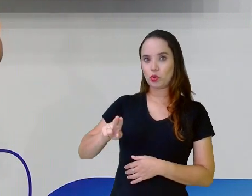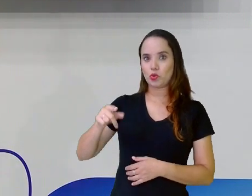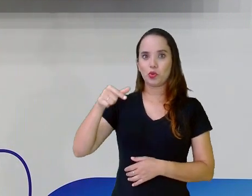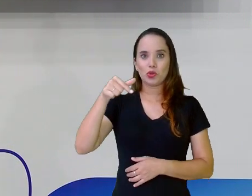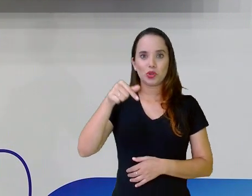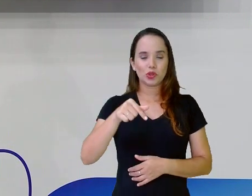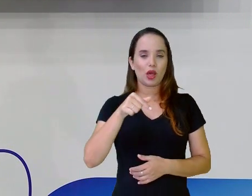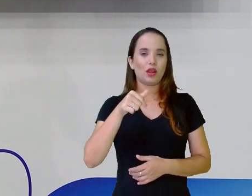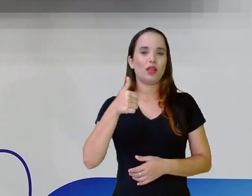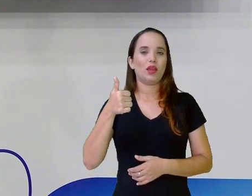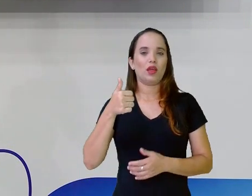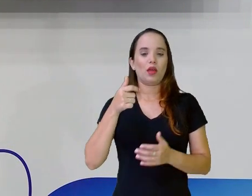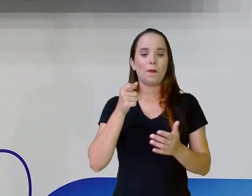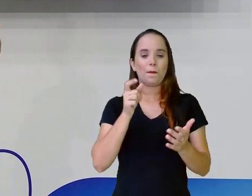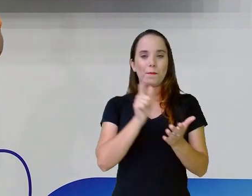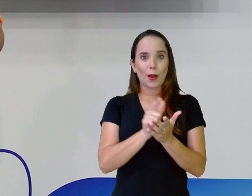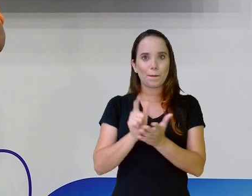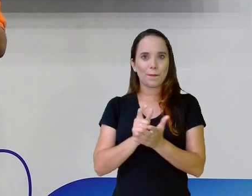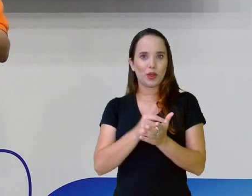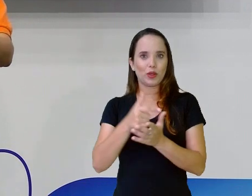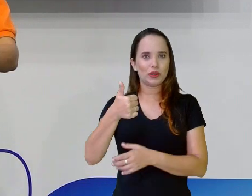Se ele pagou com 7 notas, ele